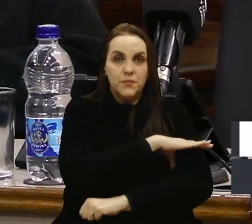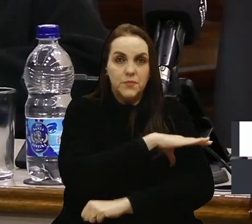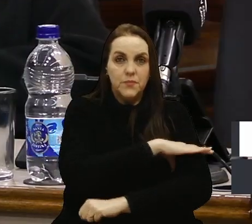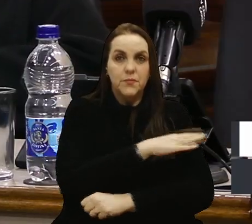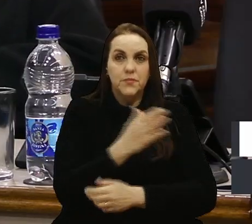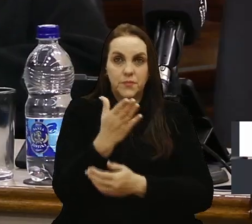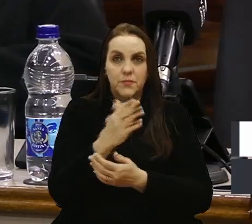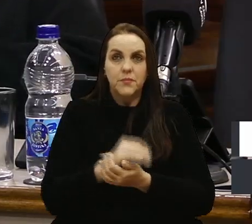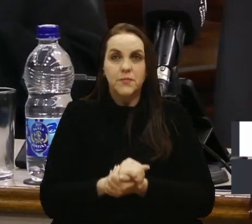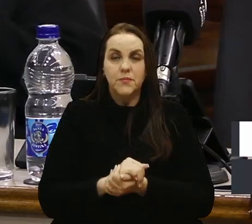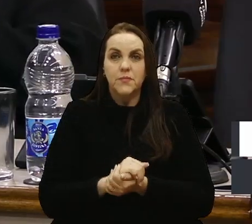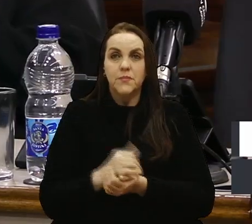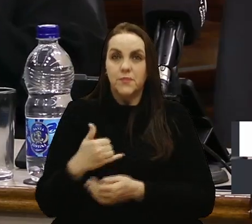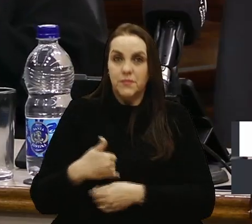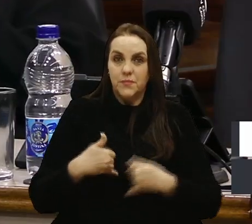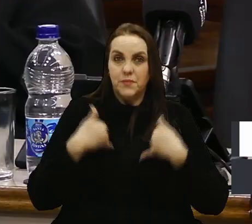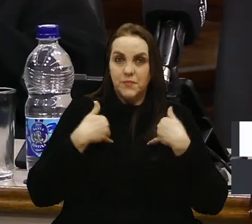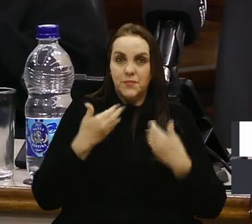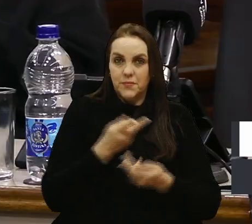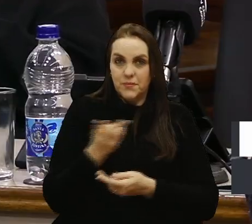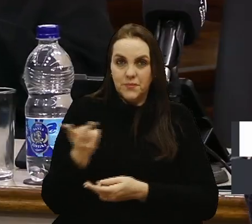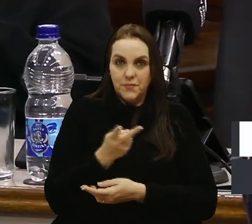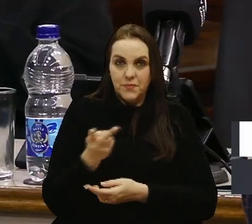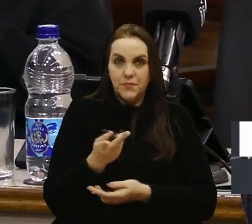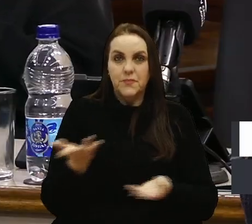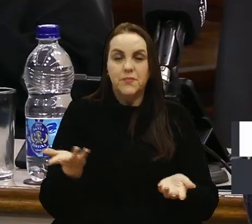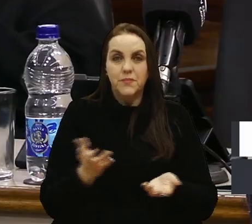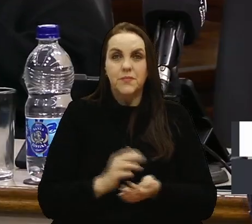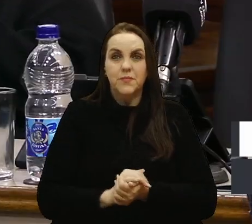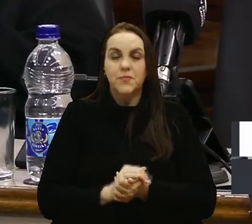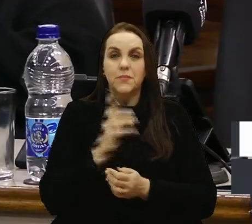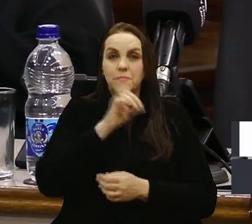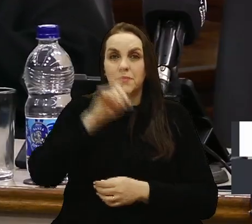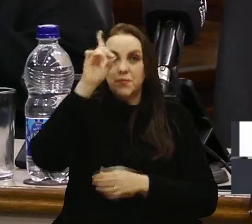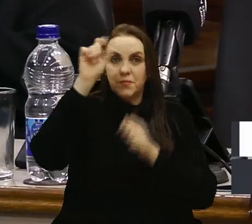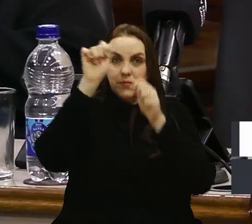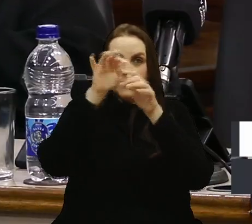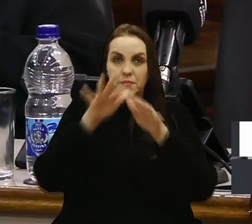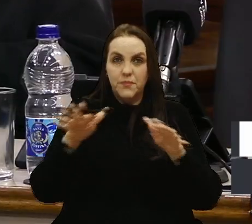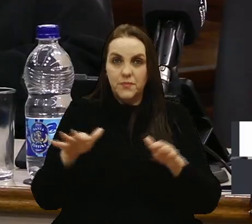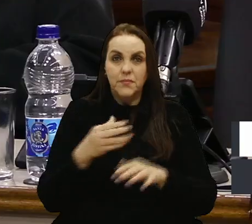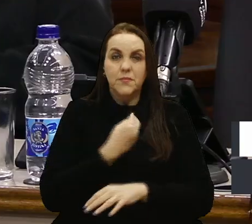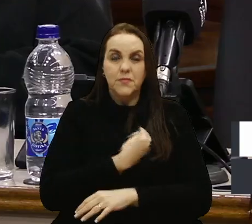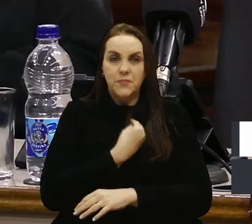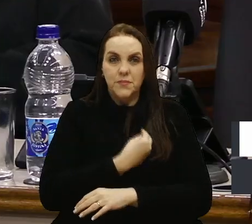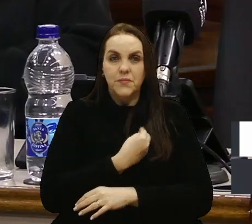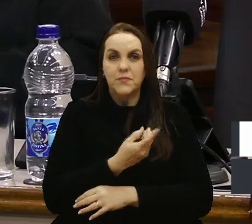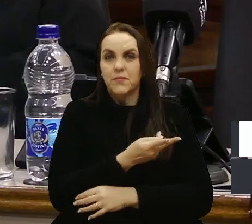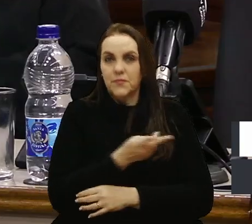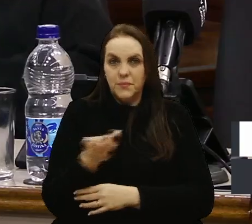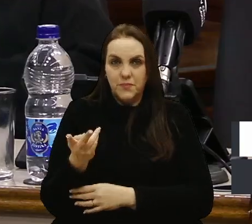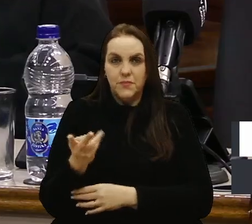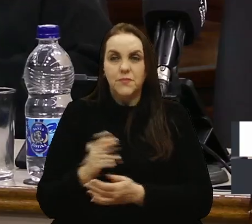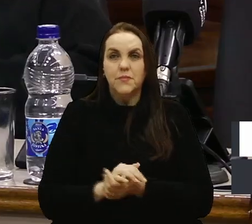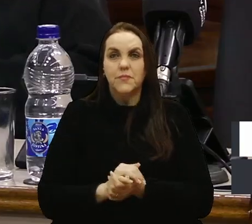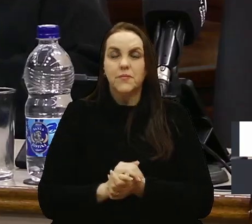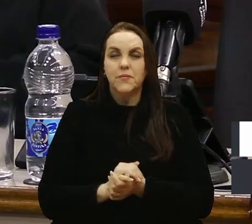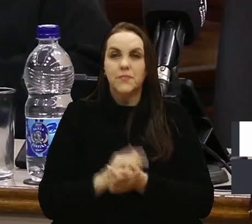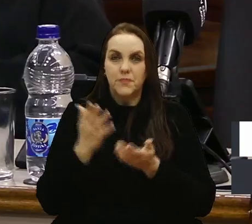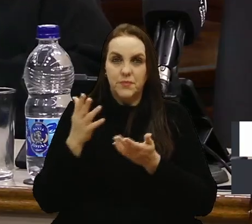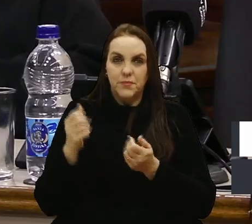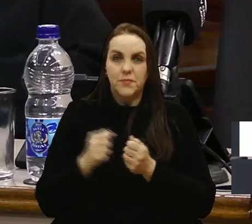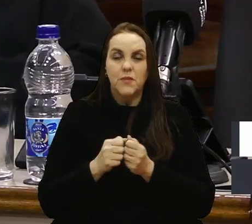que completaram mais um ano de vida. Que Deus abençoe a vida de vocês, né, e dê iluminação nos